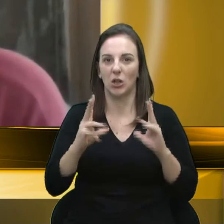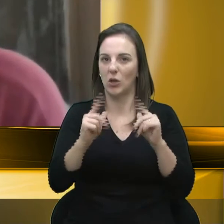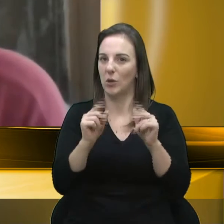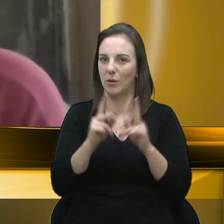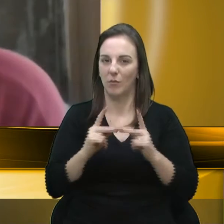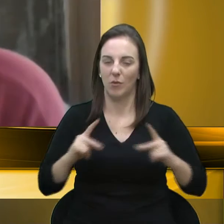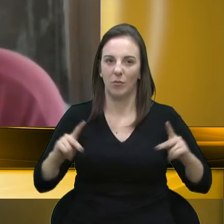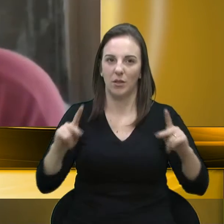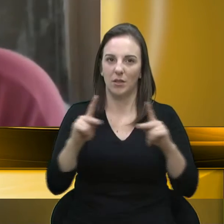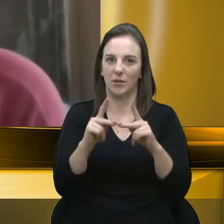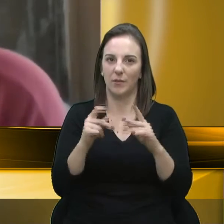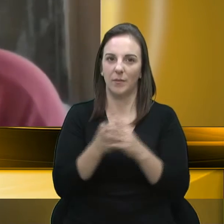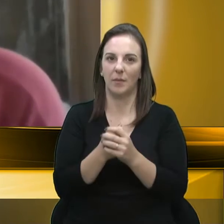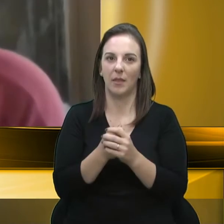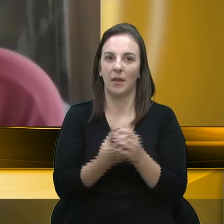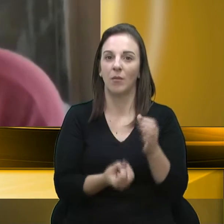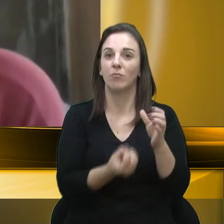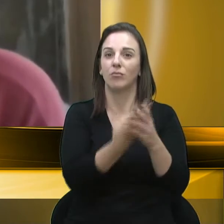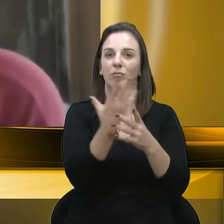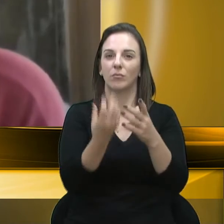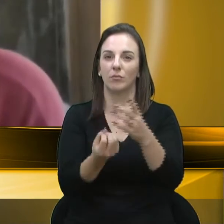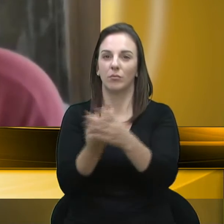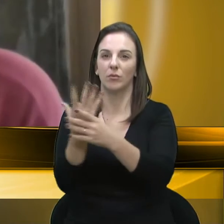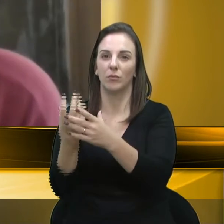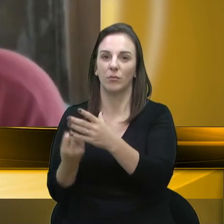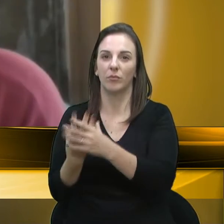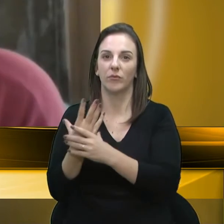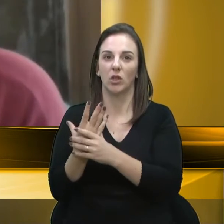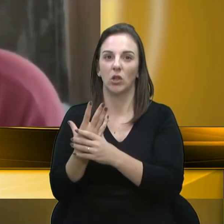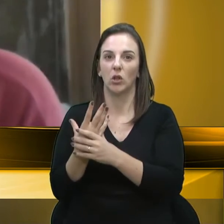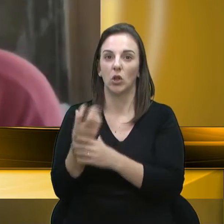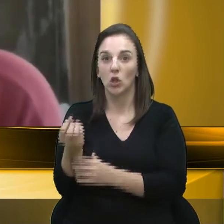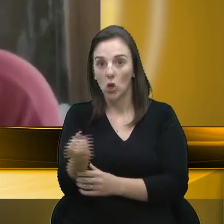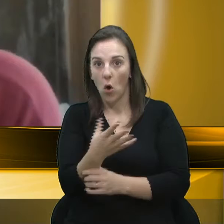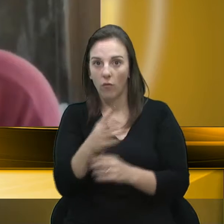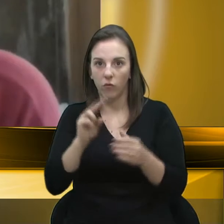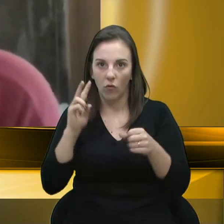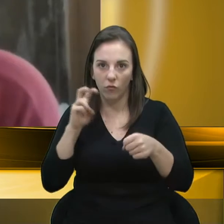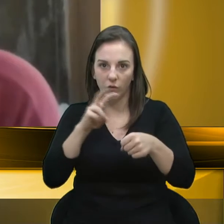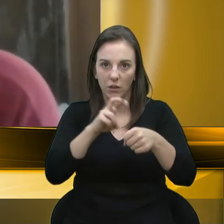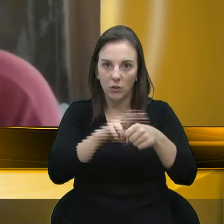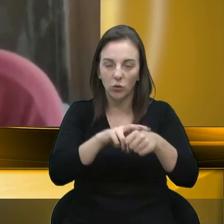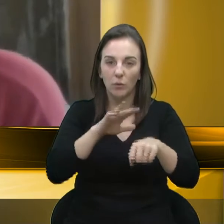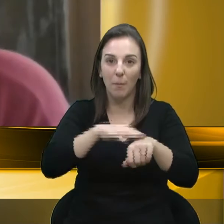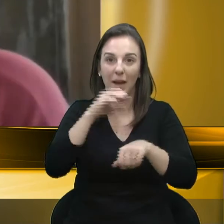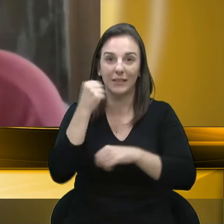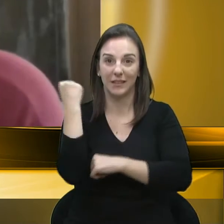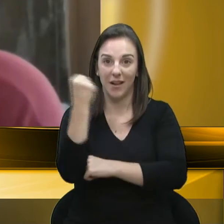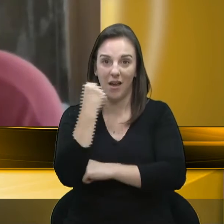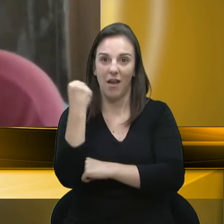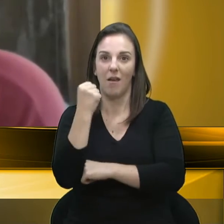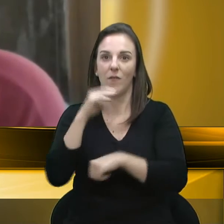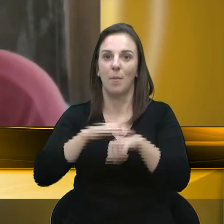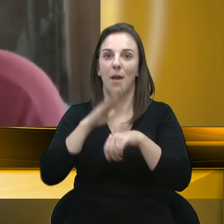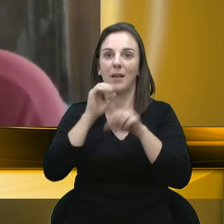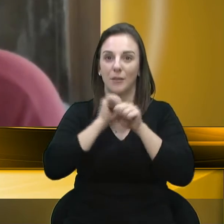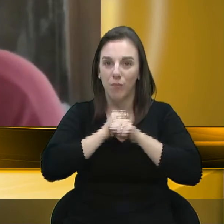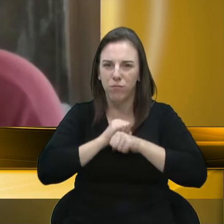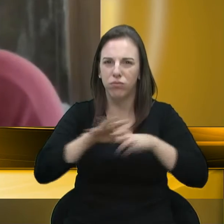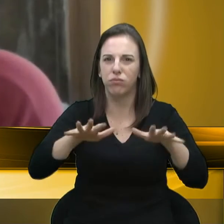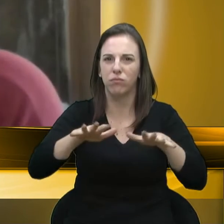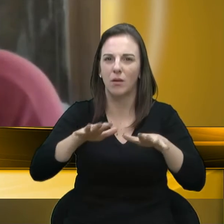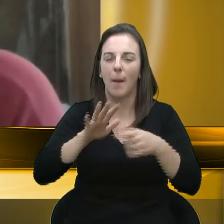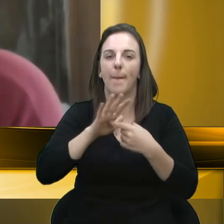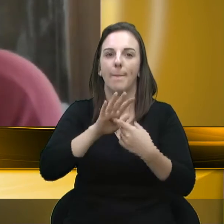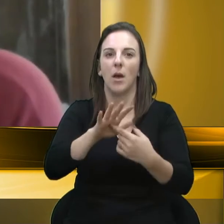cepas no país, comprovadamente mais transmissíveis e potencialmente mais agressivas, torna a vacinação ainda mais